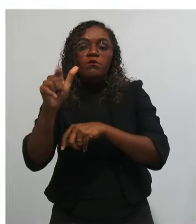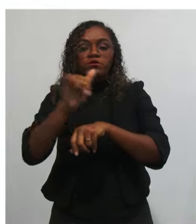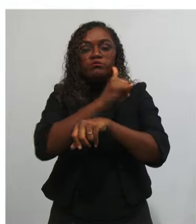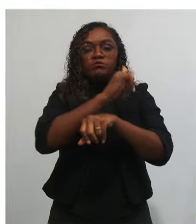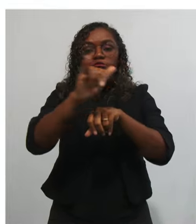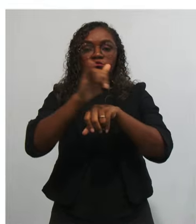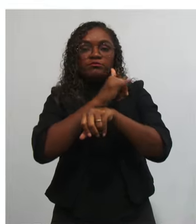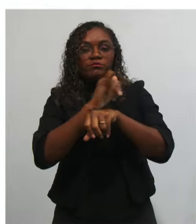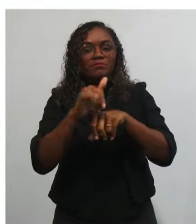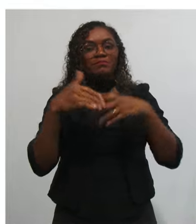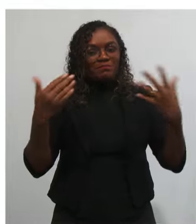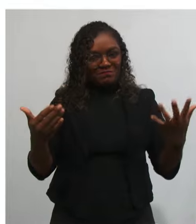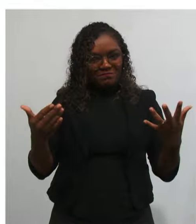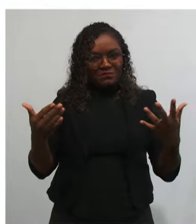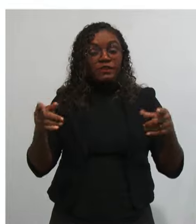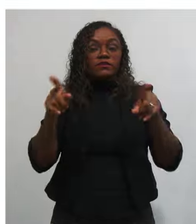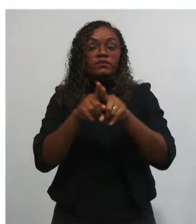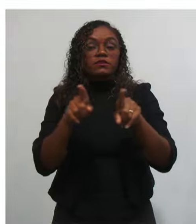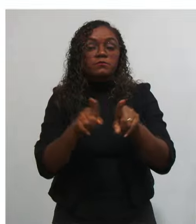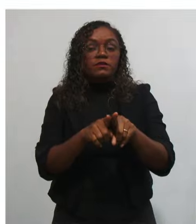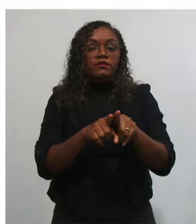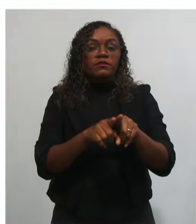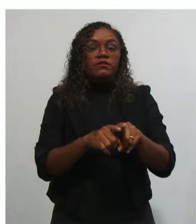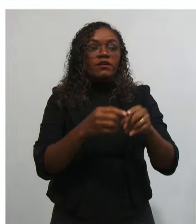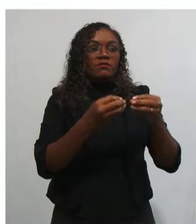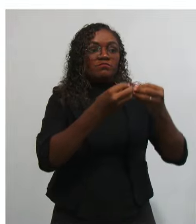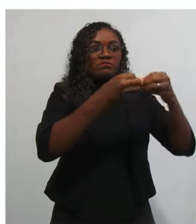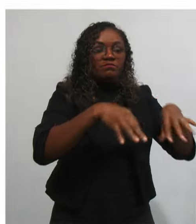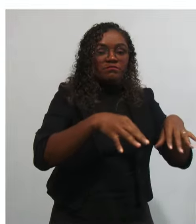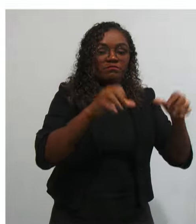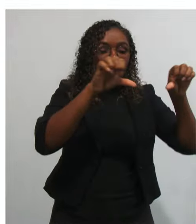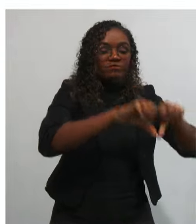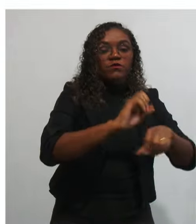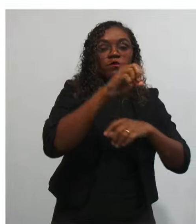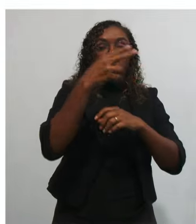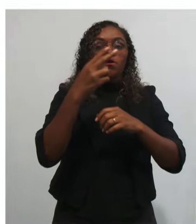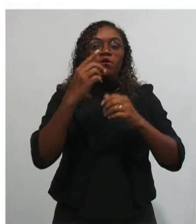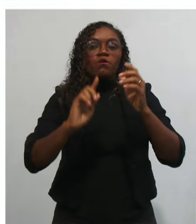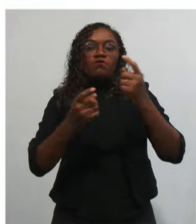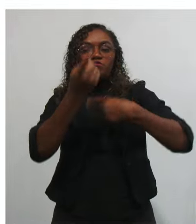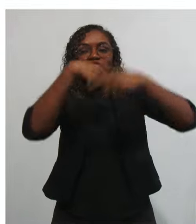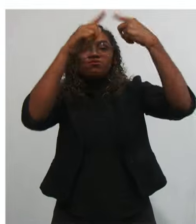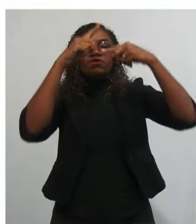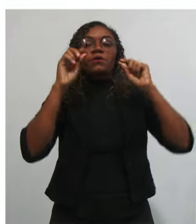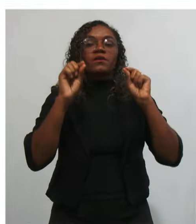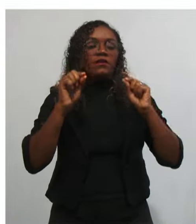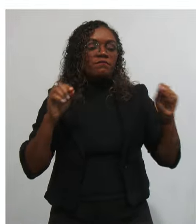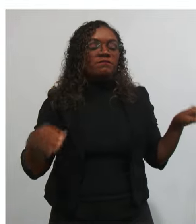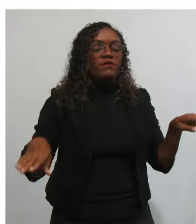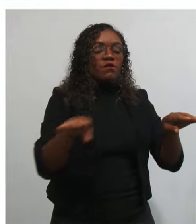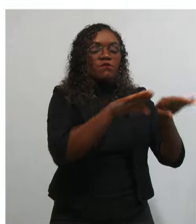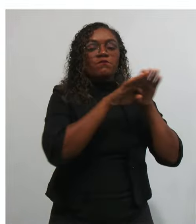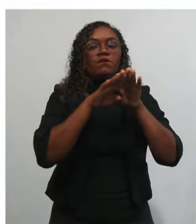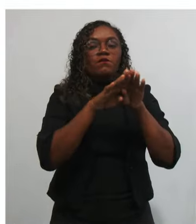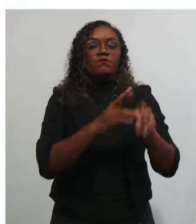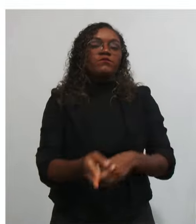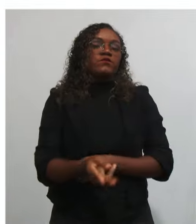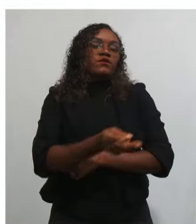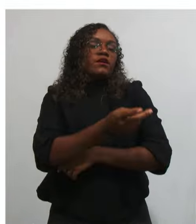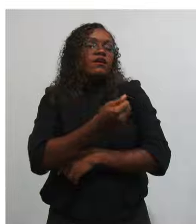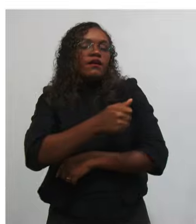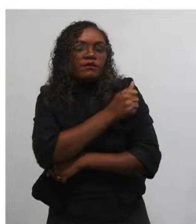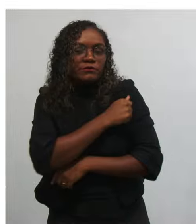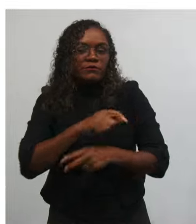aprendeu deu o fracasso e o sucesso é de corresponsabilidade de todos aluno Professor curso